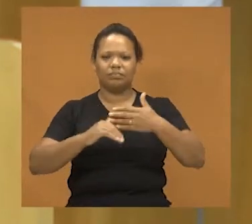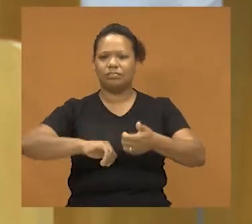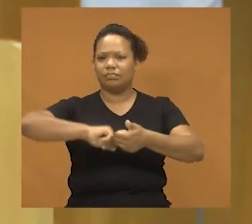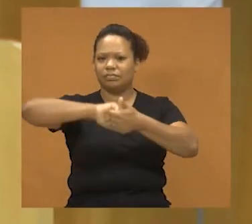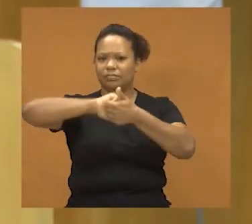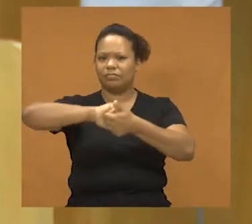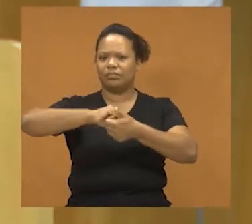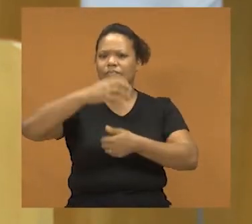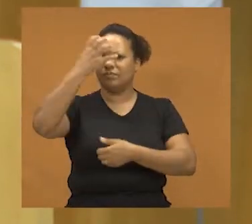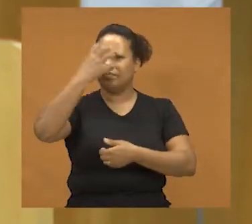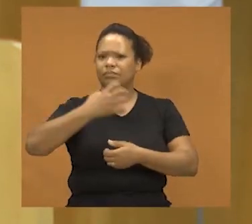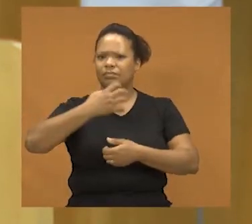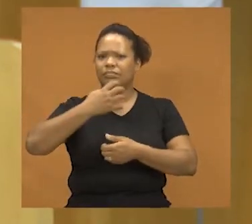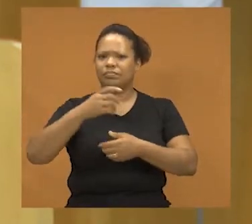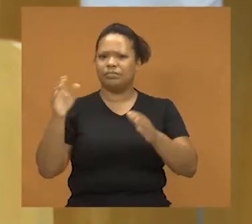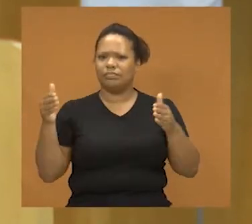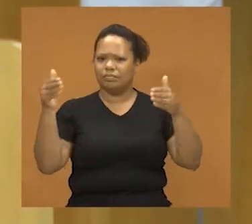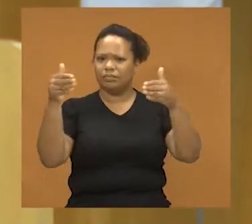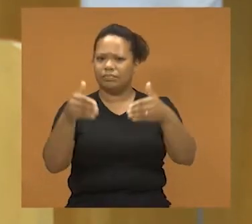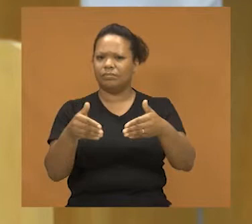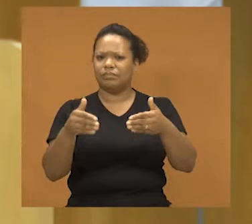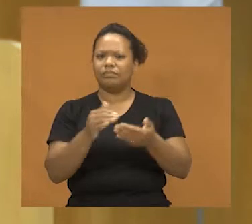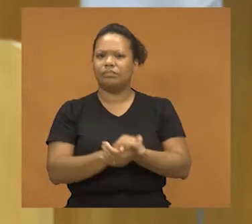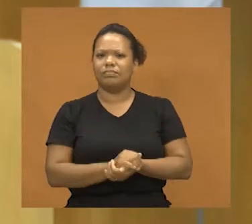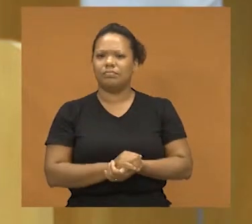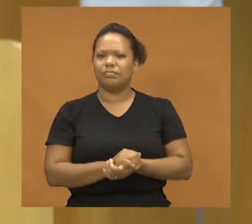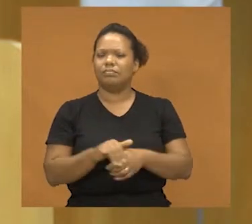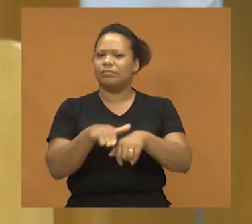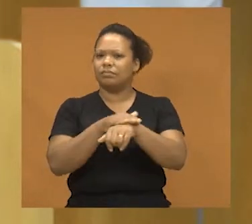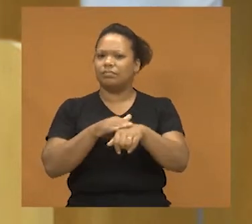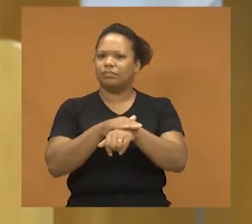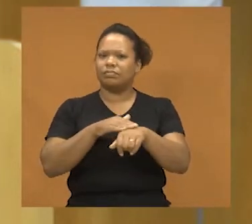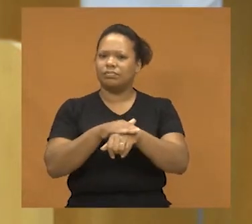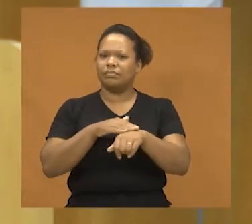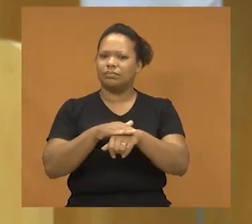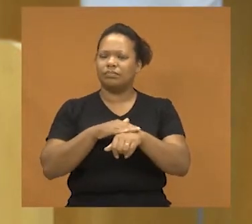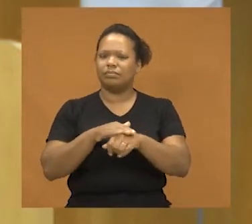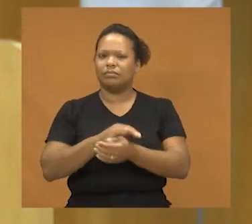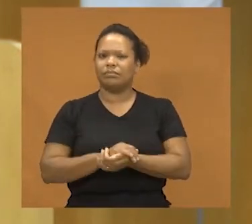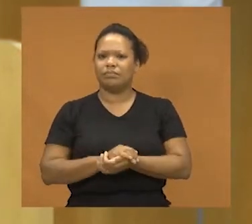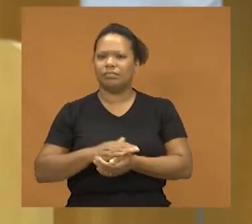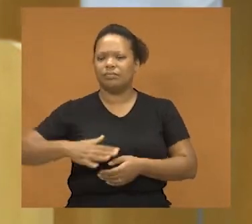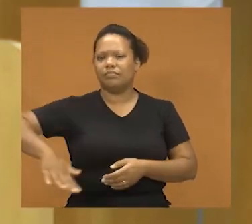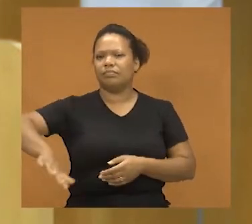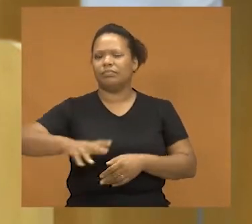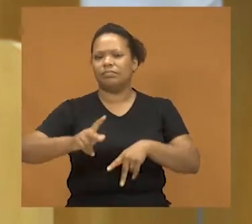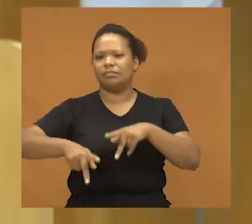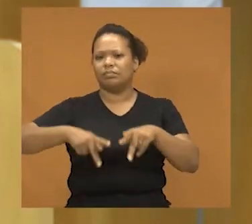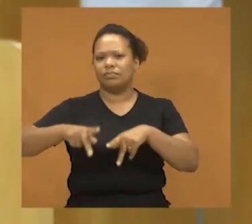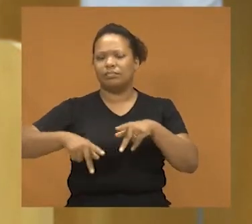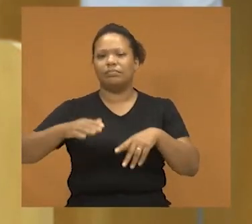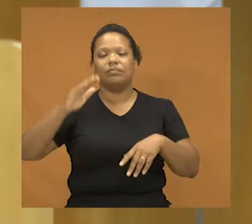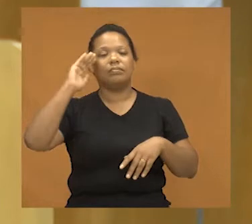com seriedade, com foco, e conversando com a comunidade